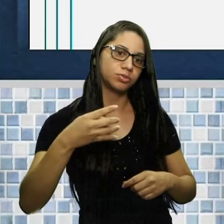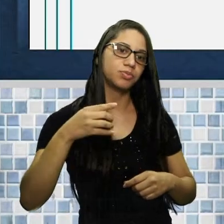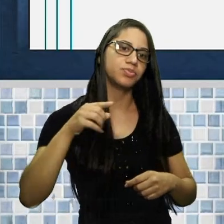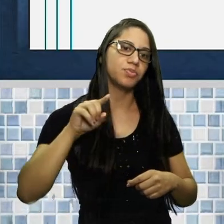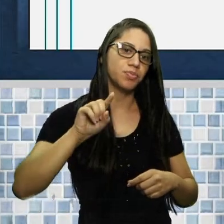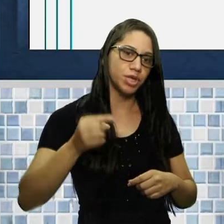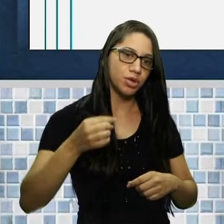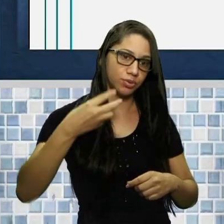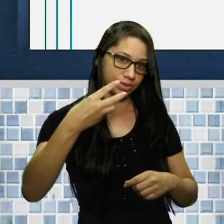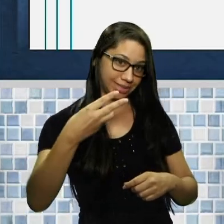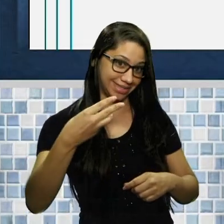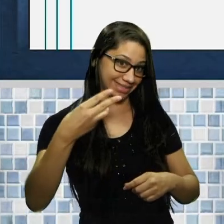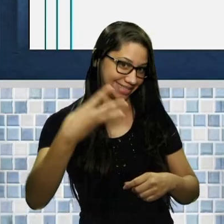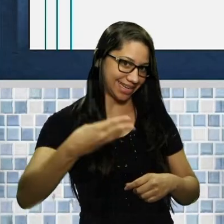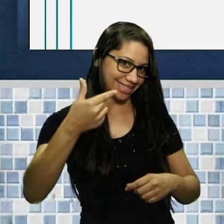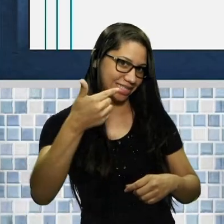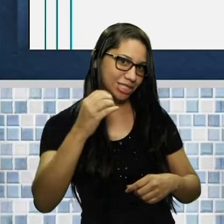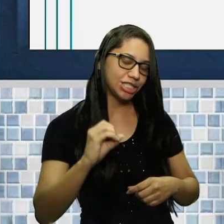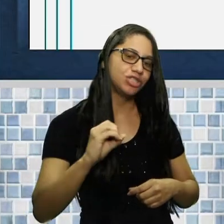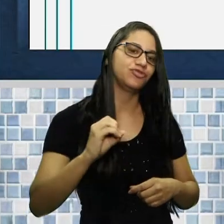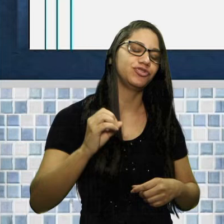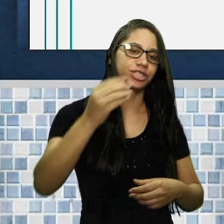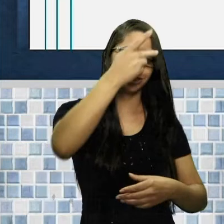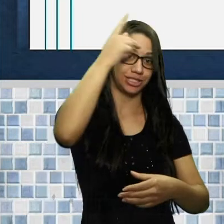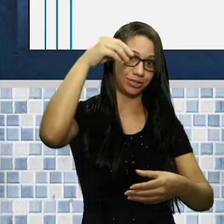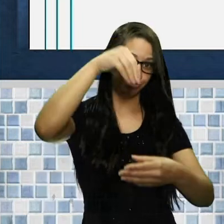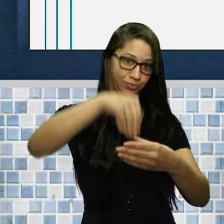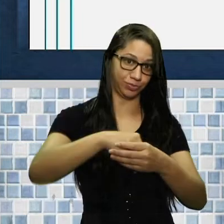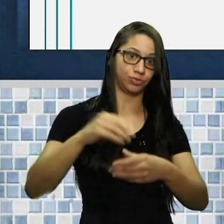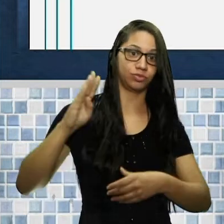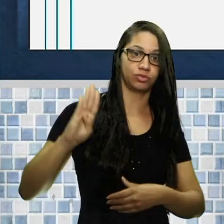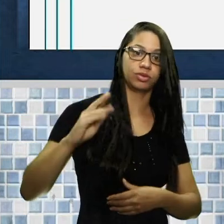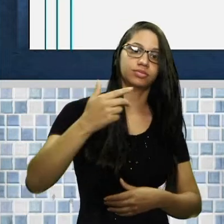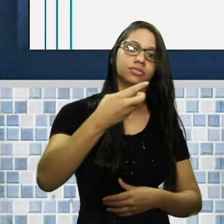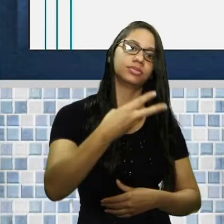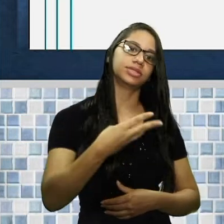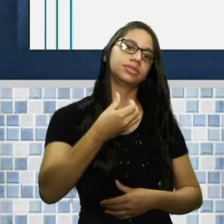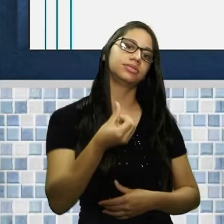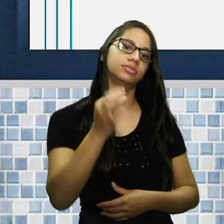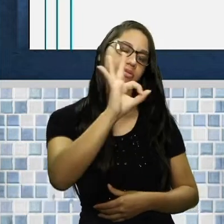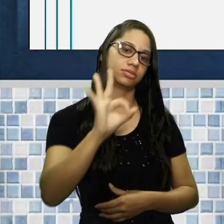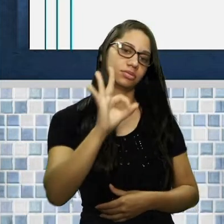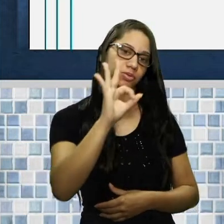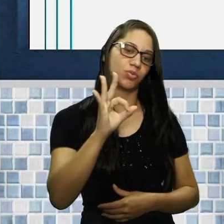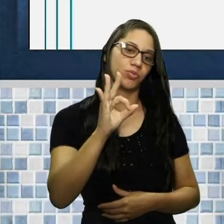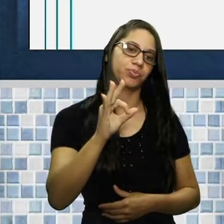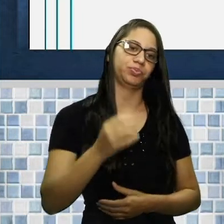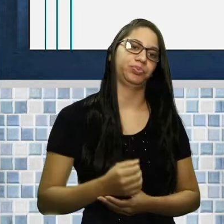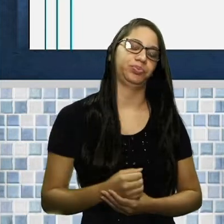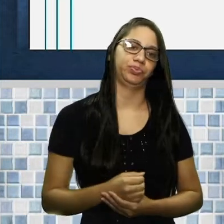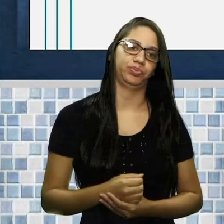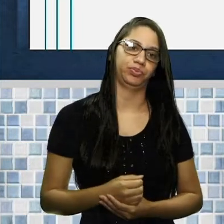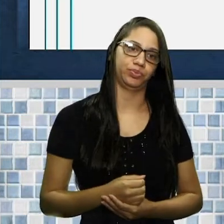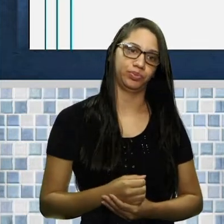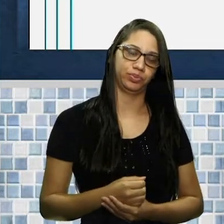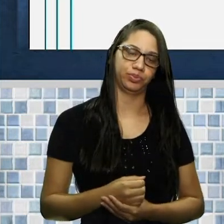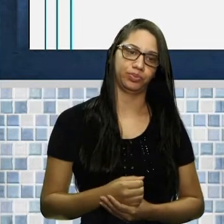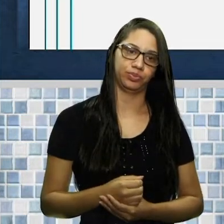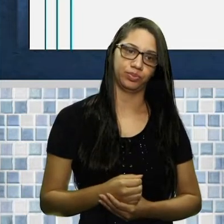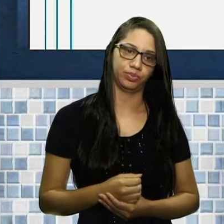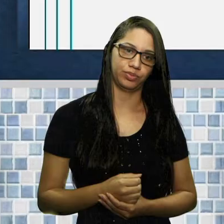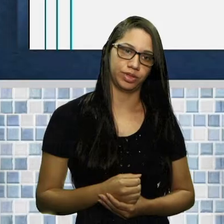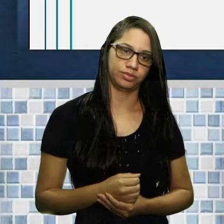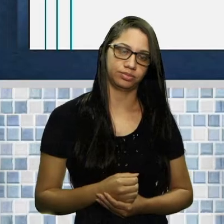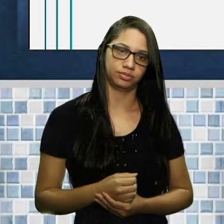eleitores. Então, o candidato B, que teve 36% dos votos, teve 4.320 votos